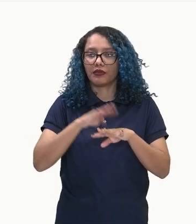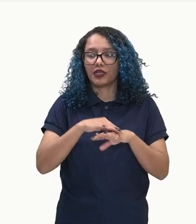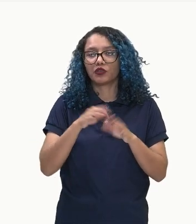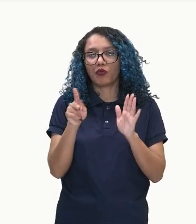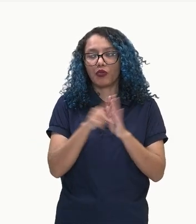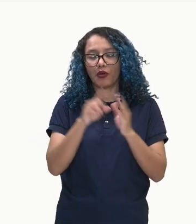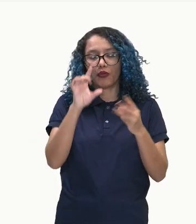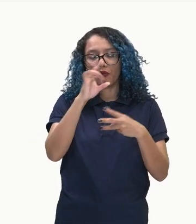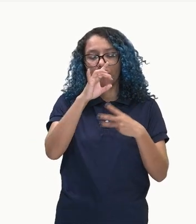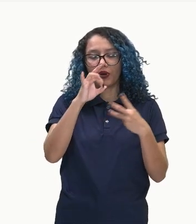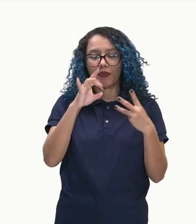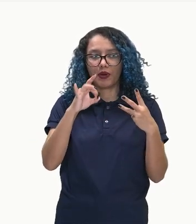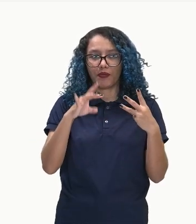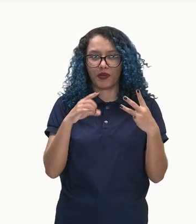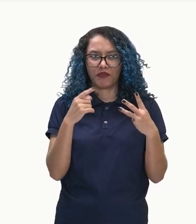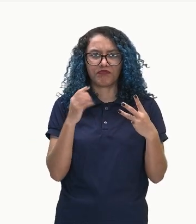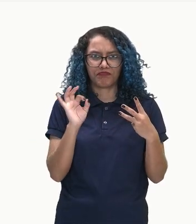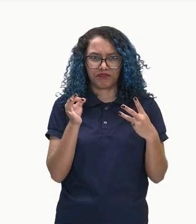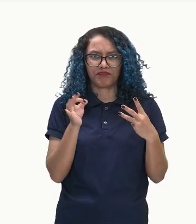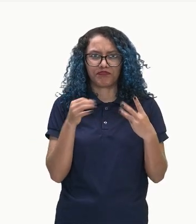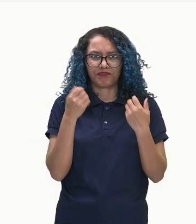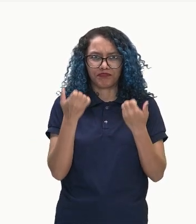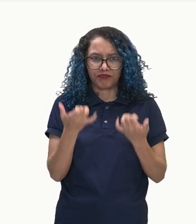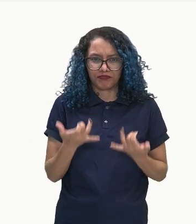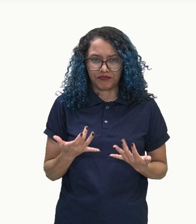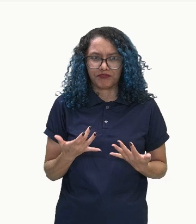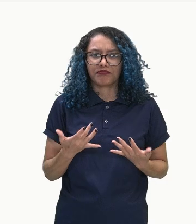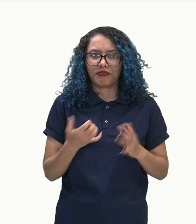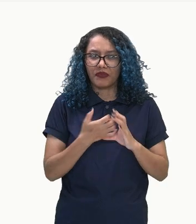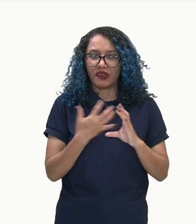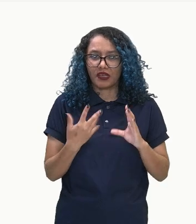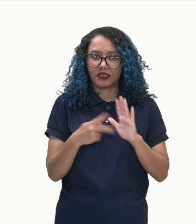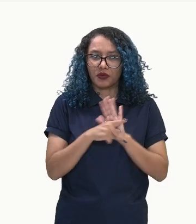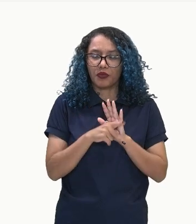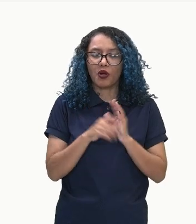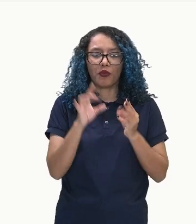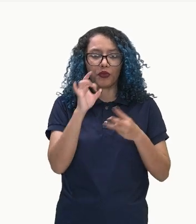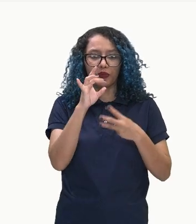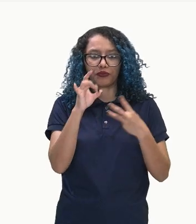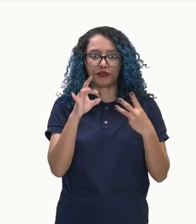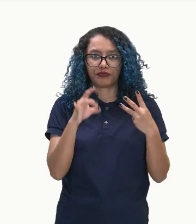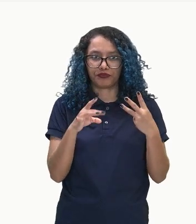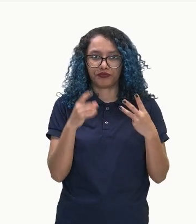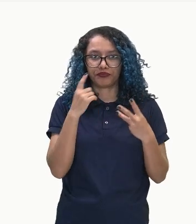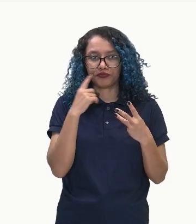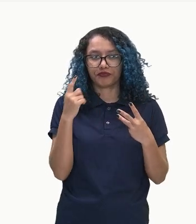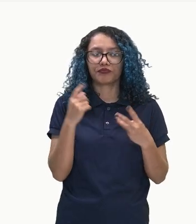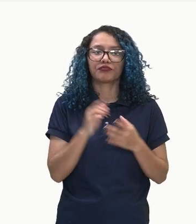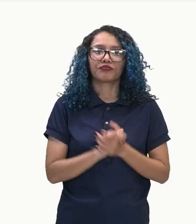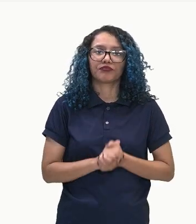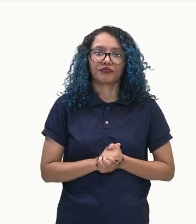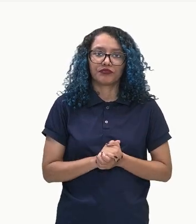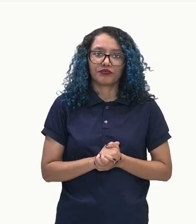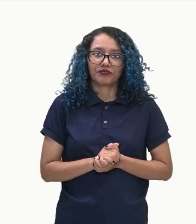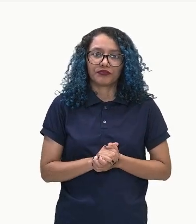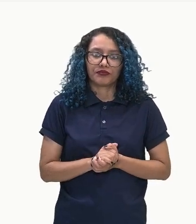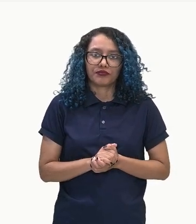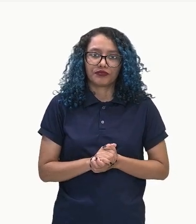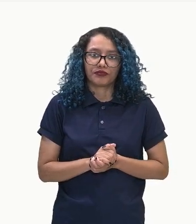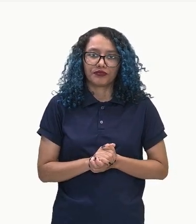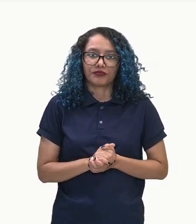ou melhor, para falarmos, né? Explicarmos um losango, um quadrado, um retângulo e um losango usando a